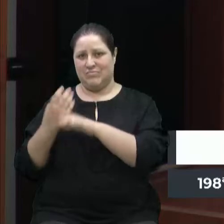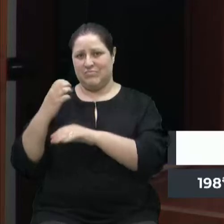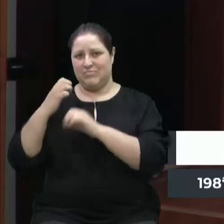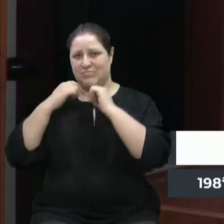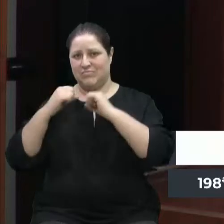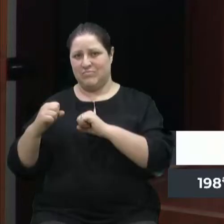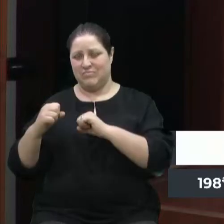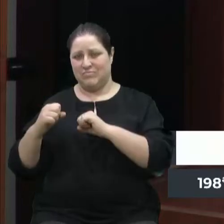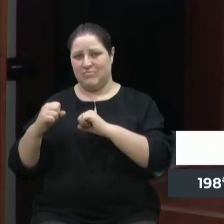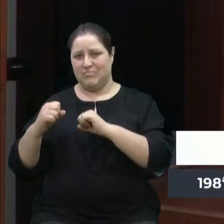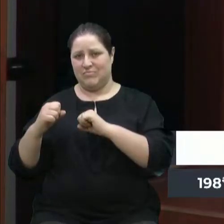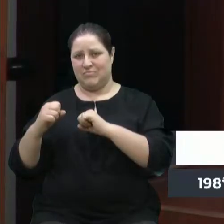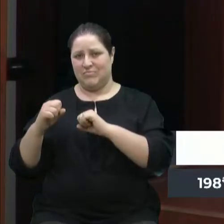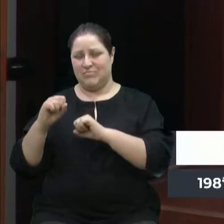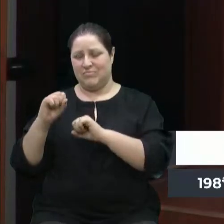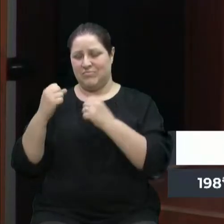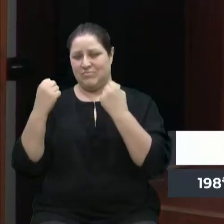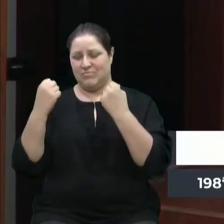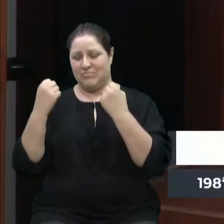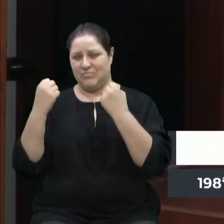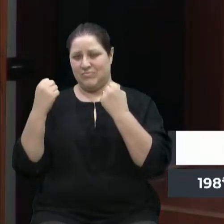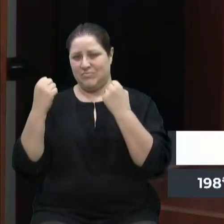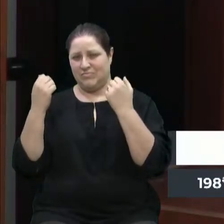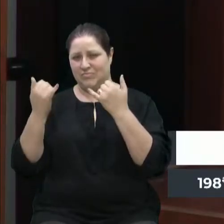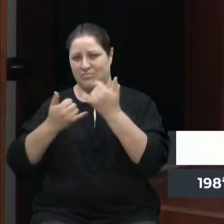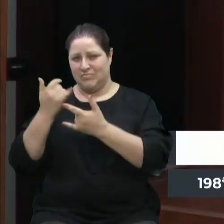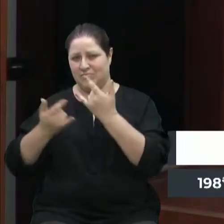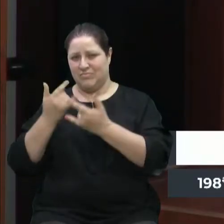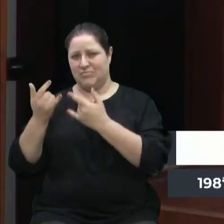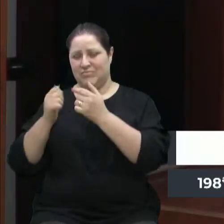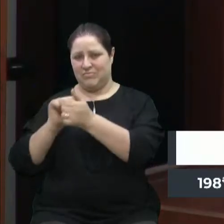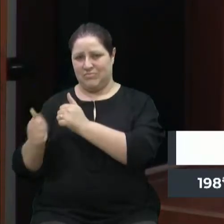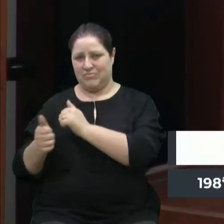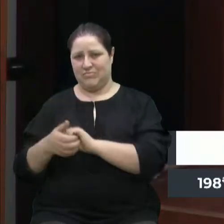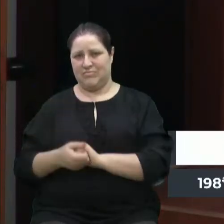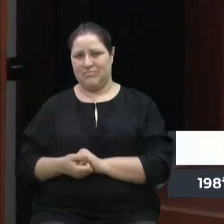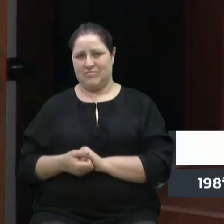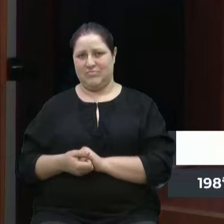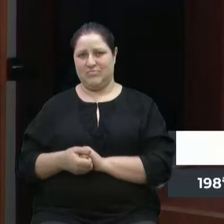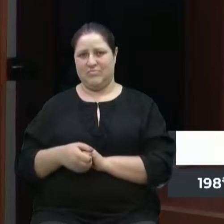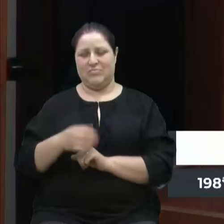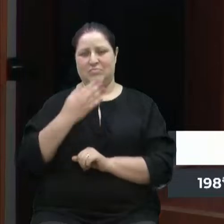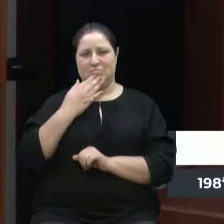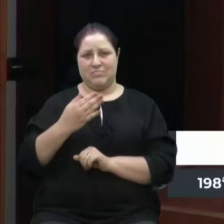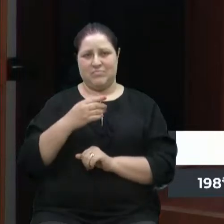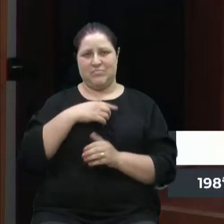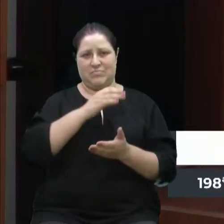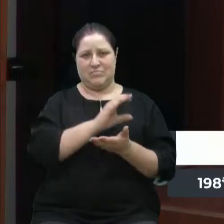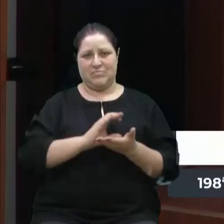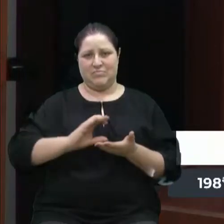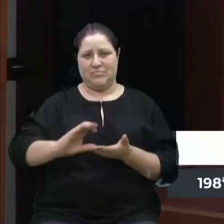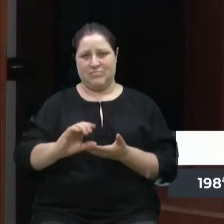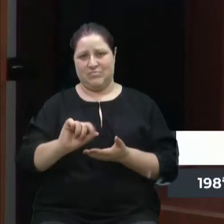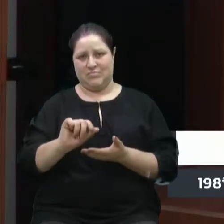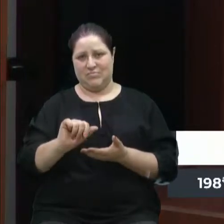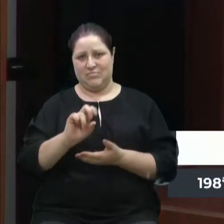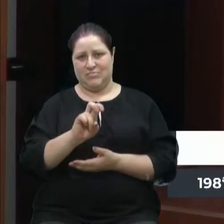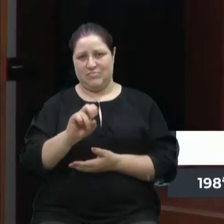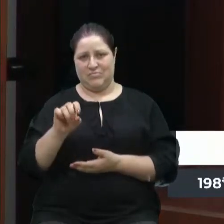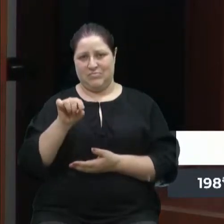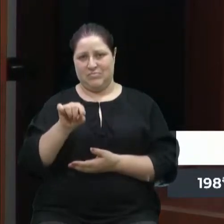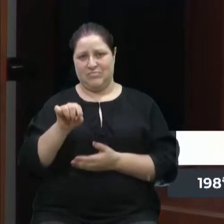município. Para tanto, sugerimos que seja destinado a esse novo segmento de fomento o valor de R$ 500 mil, valor este